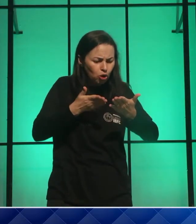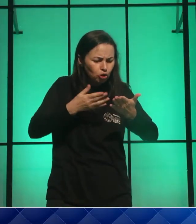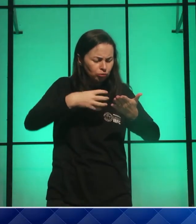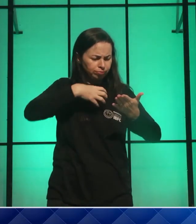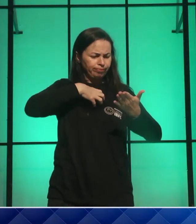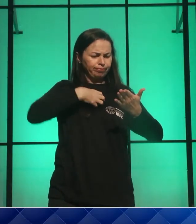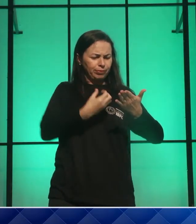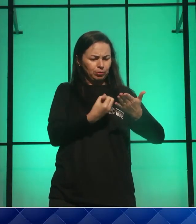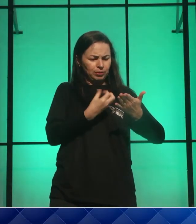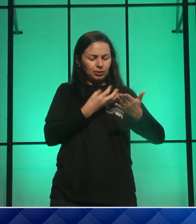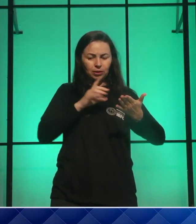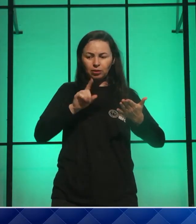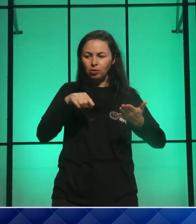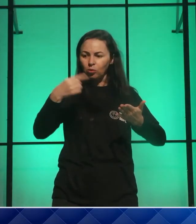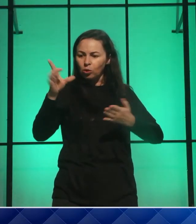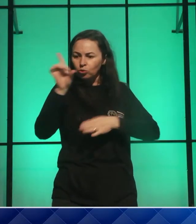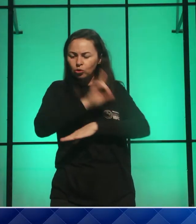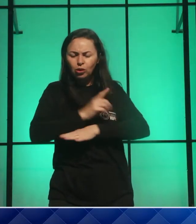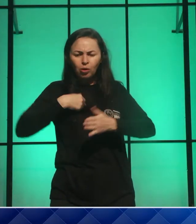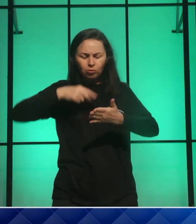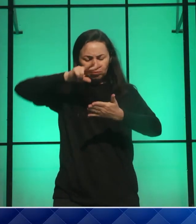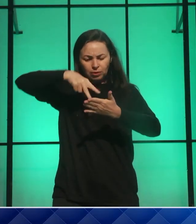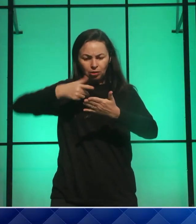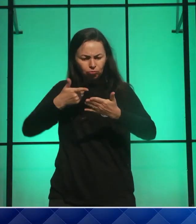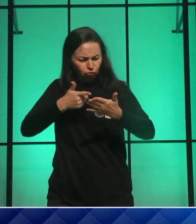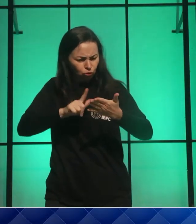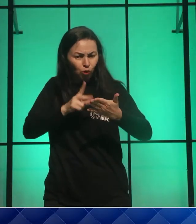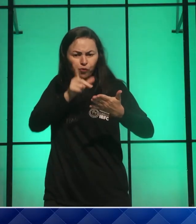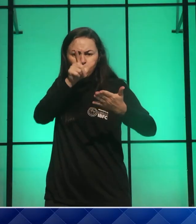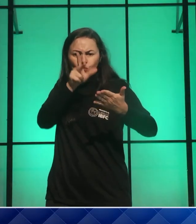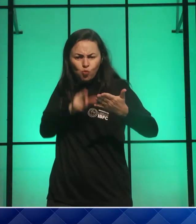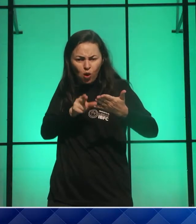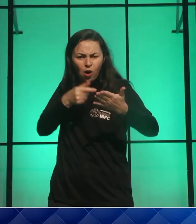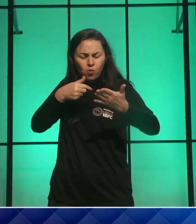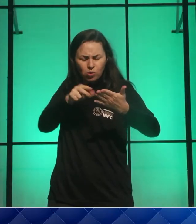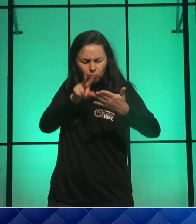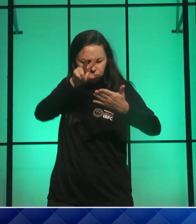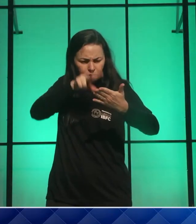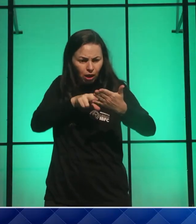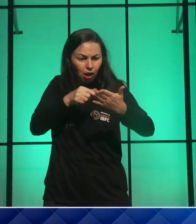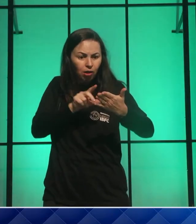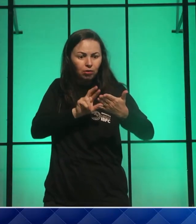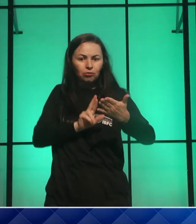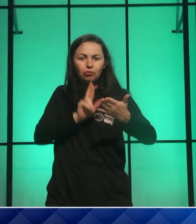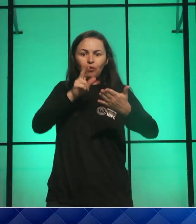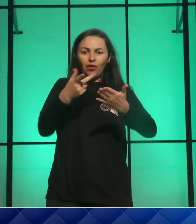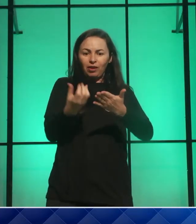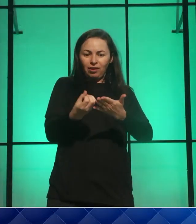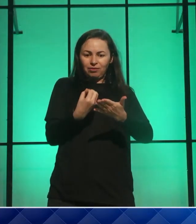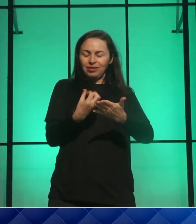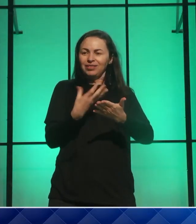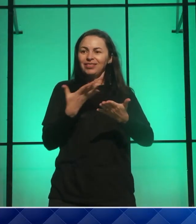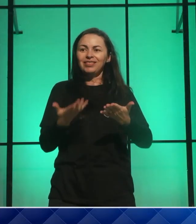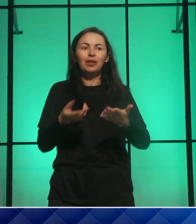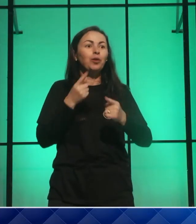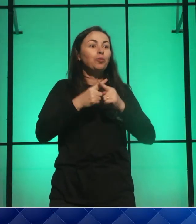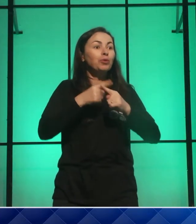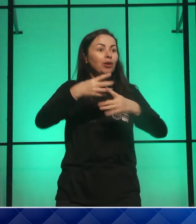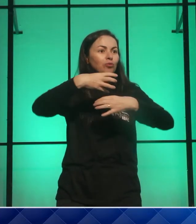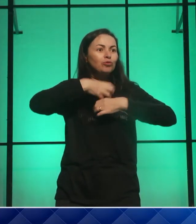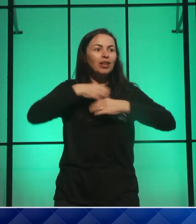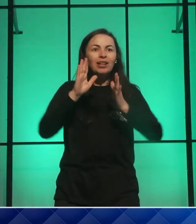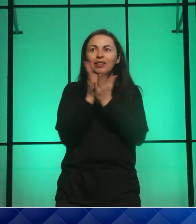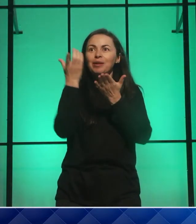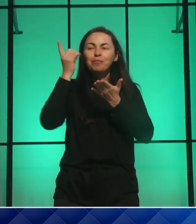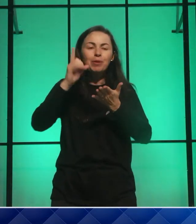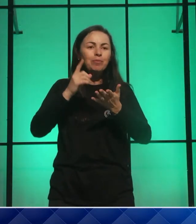torna diferente, ela mexe com você, traz uma revelação nova a cada dia. A nossa palavra, a palavra de Deus, não